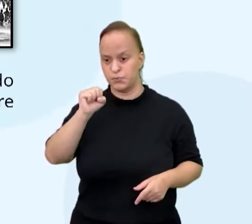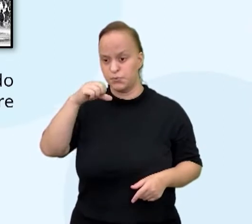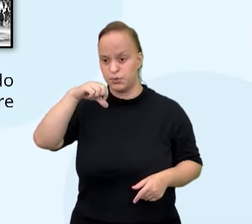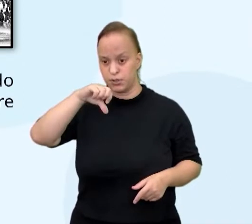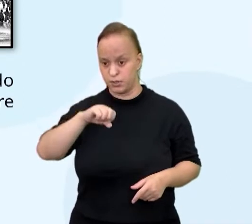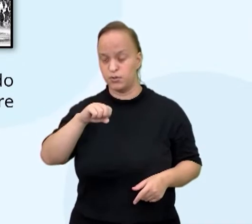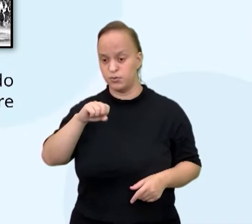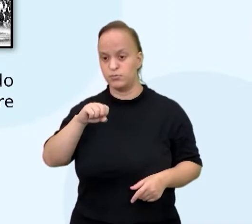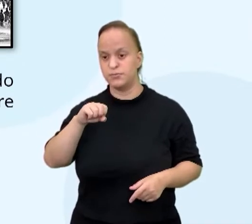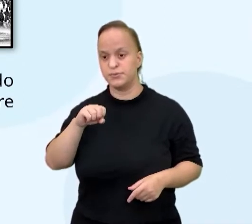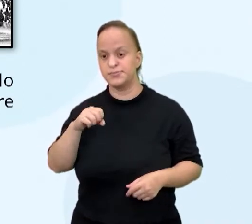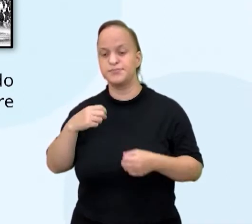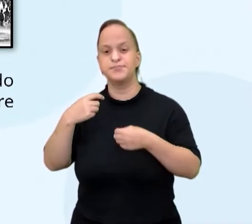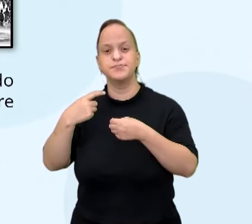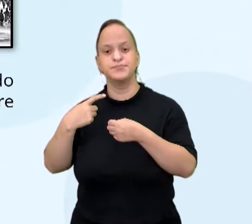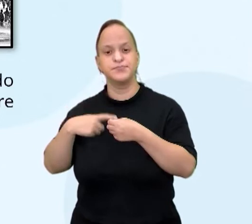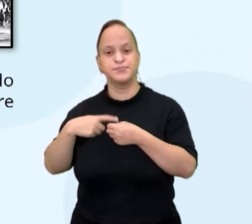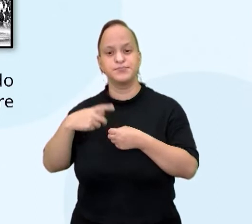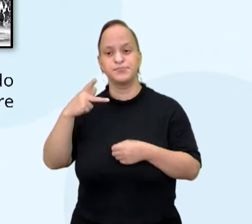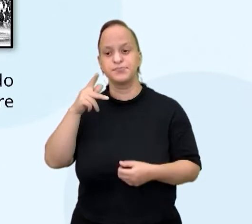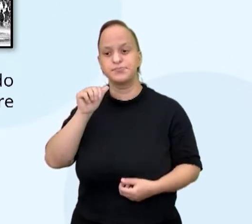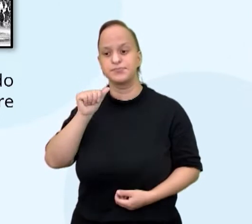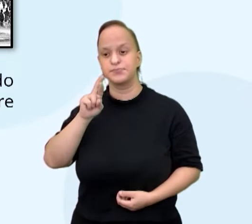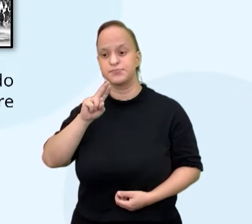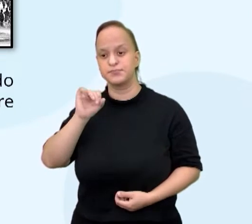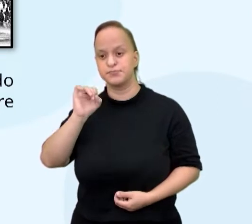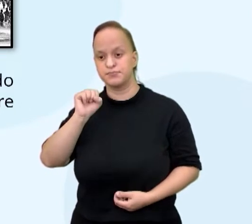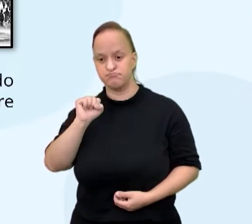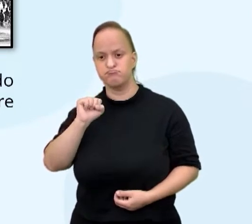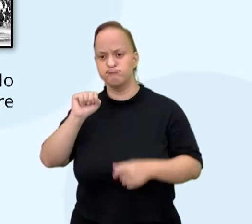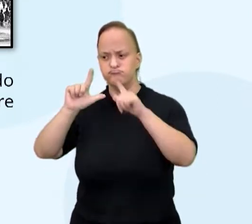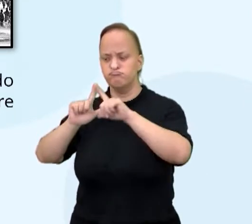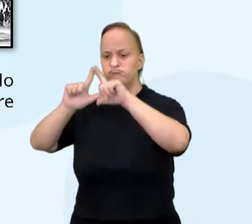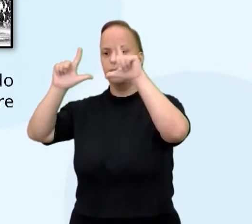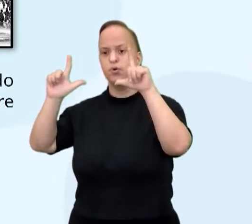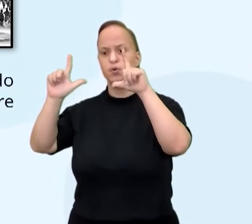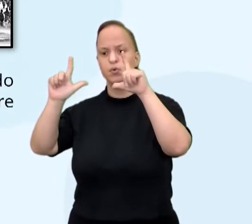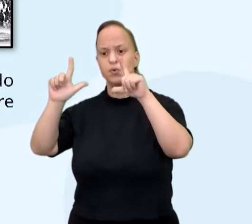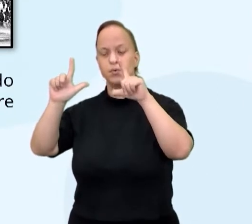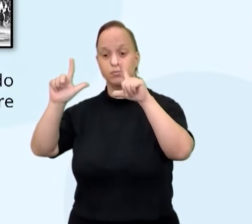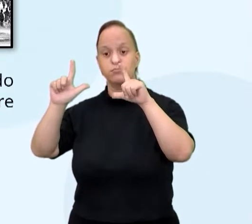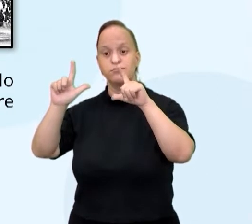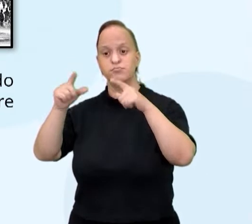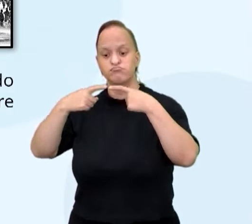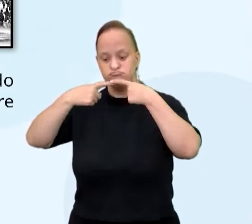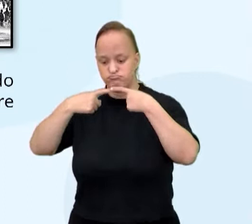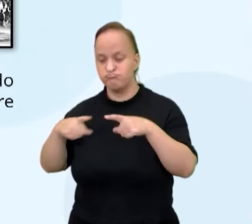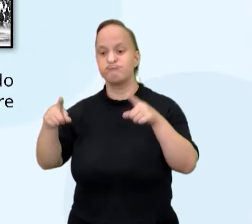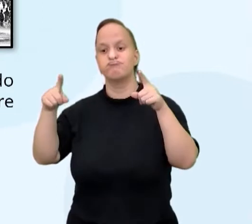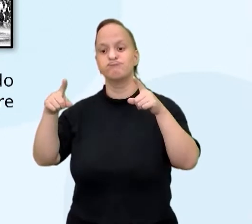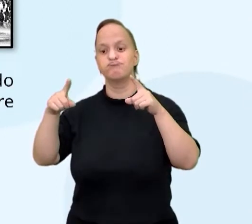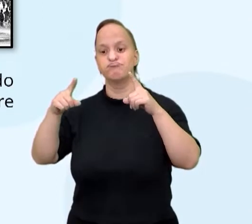1889 em Paris. O que foi essa exposição? Foi a exposição para inaugurar a Torre Eiffel, né, que todo mundo